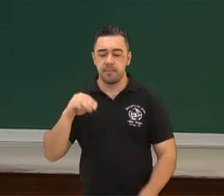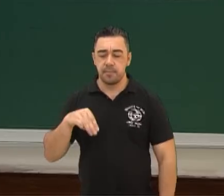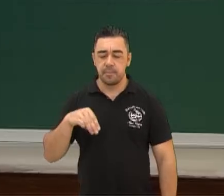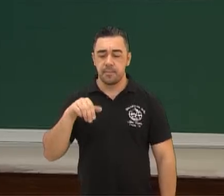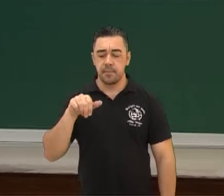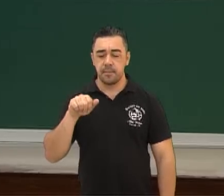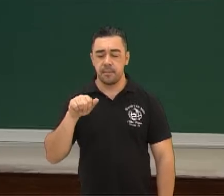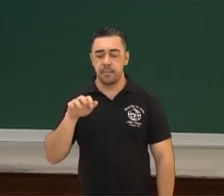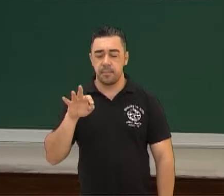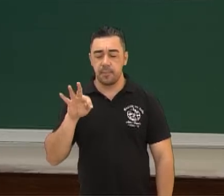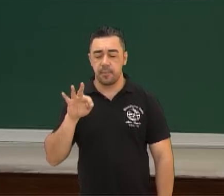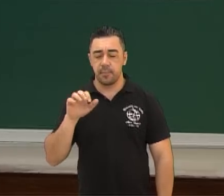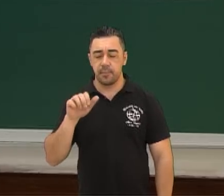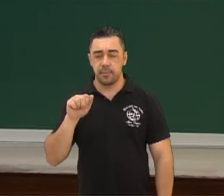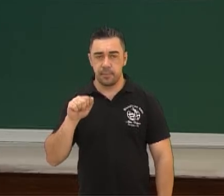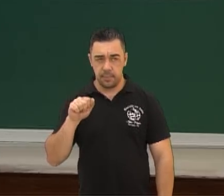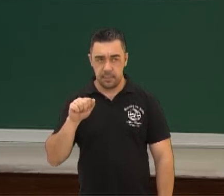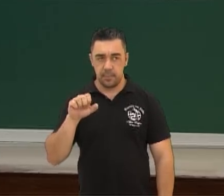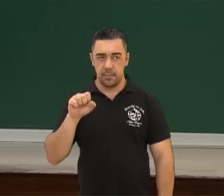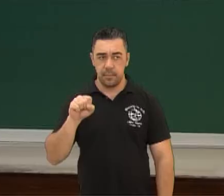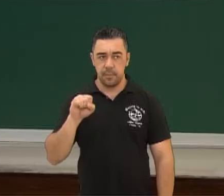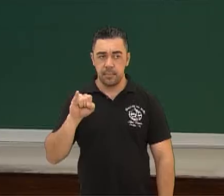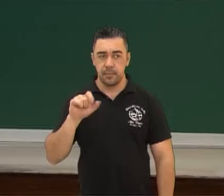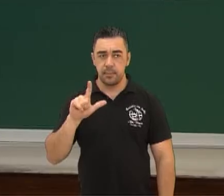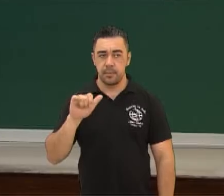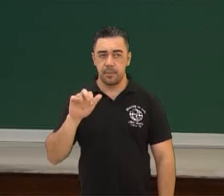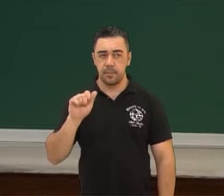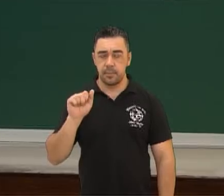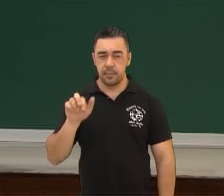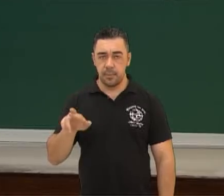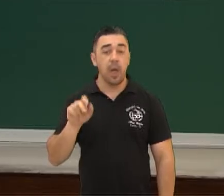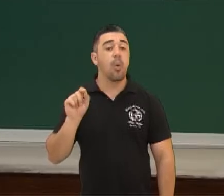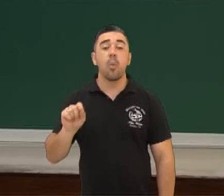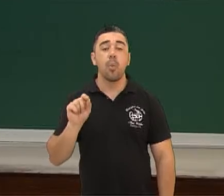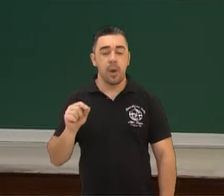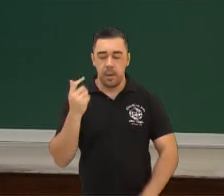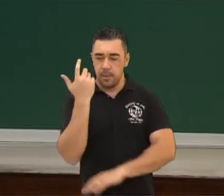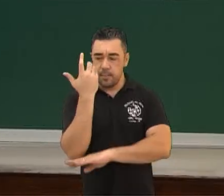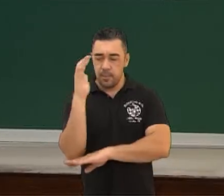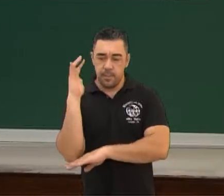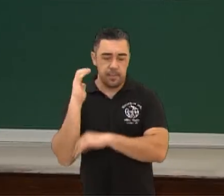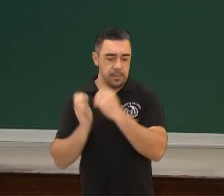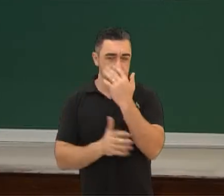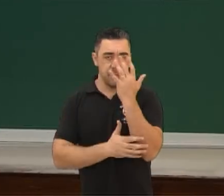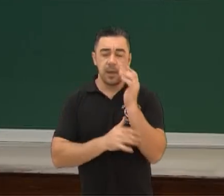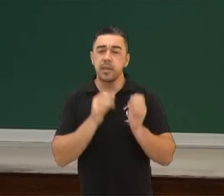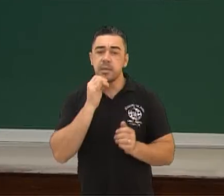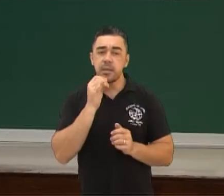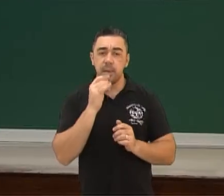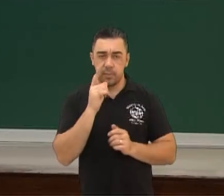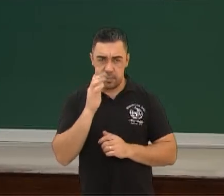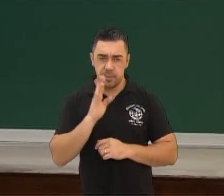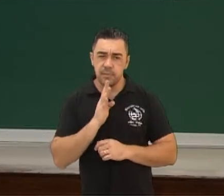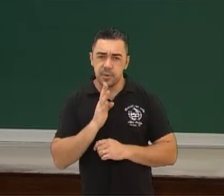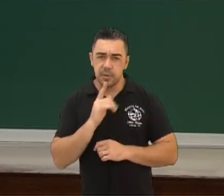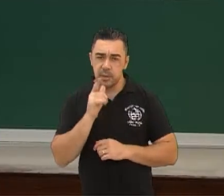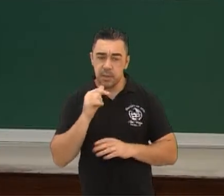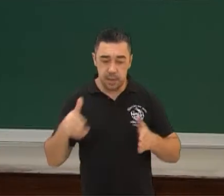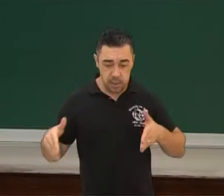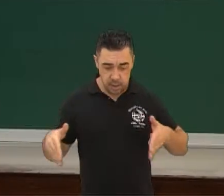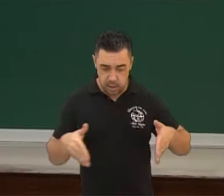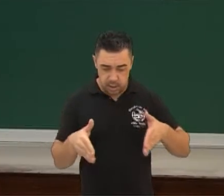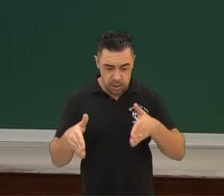mata ciliar? É aquela mata, aquela vegetação que fica ali ao redor, ao lado do rio, na margem, ali